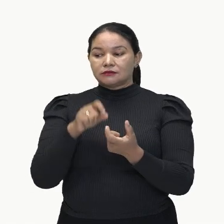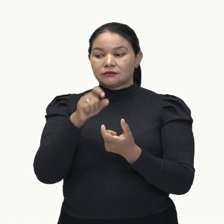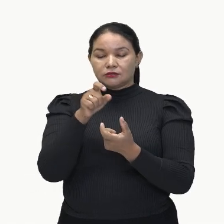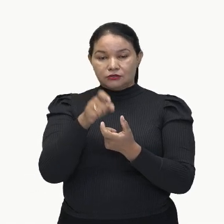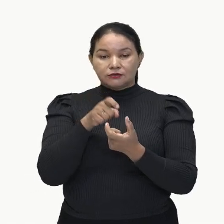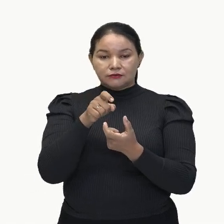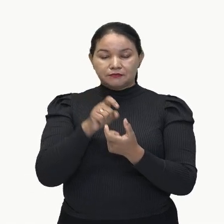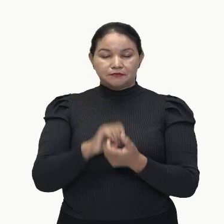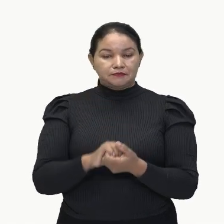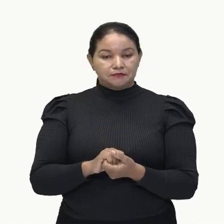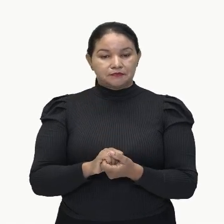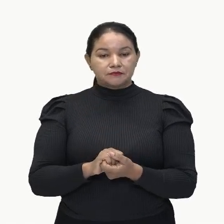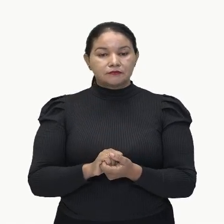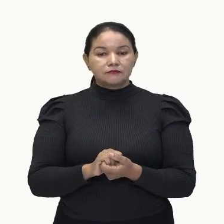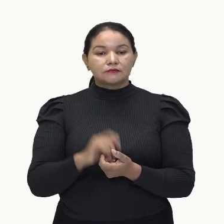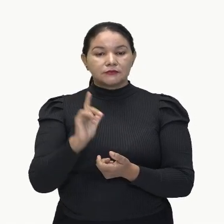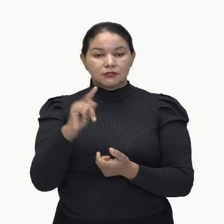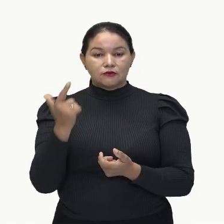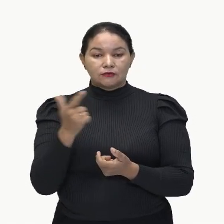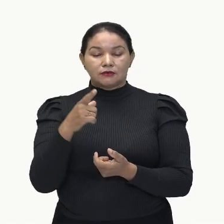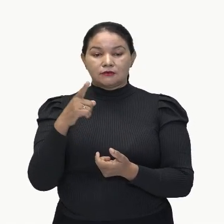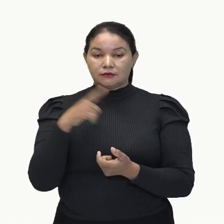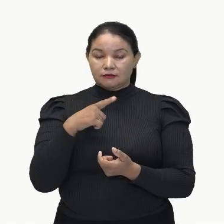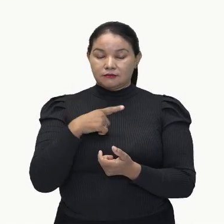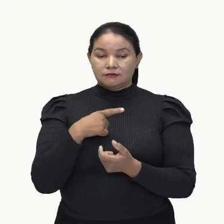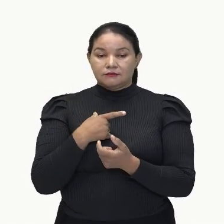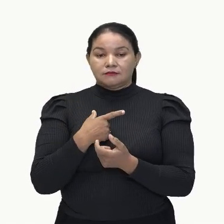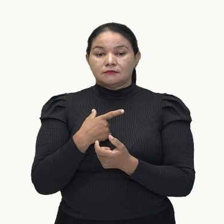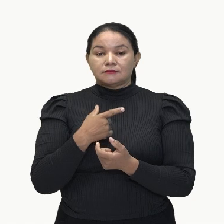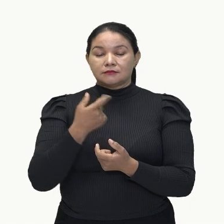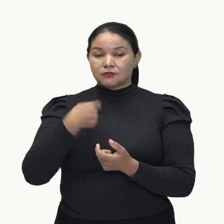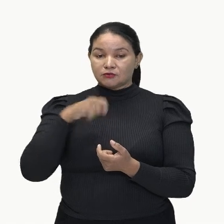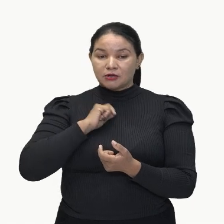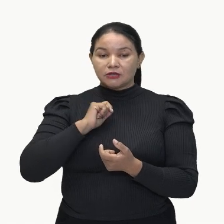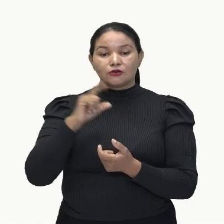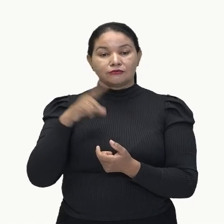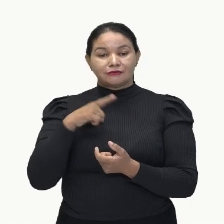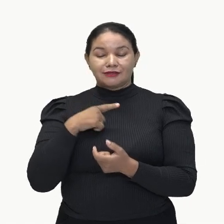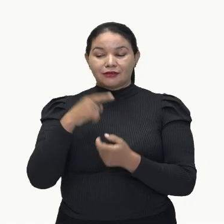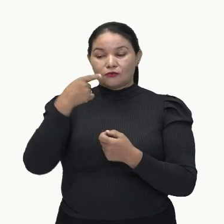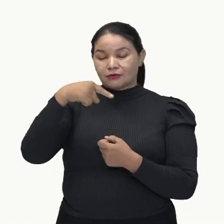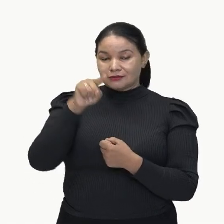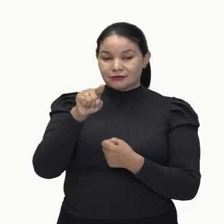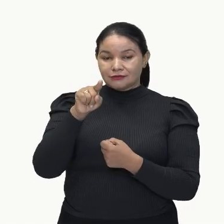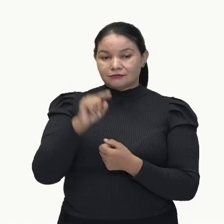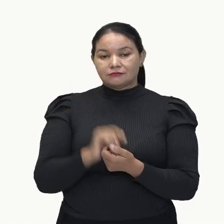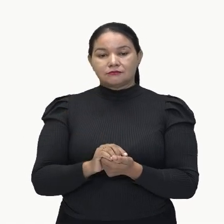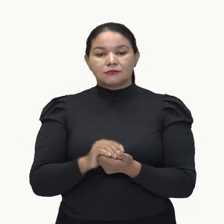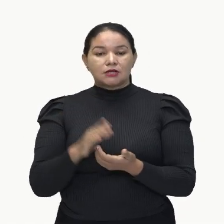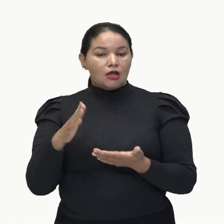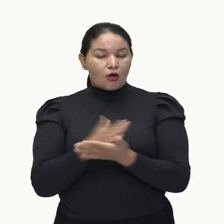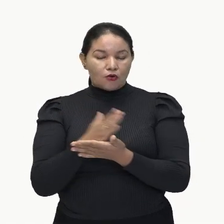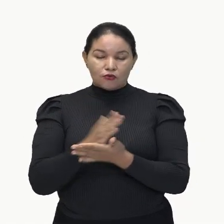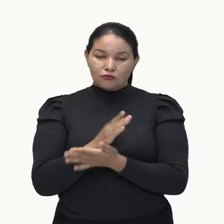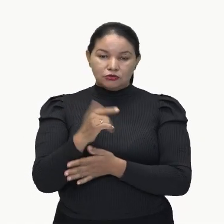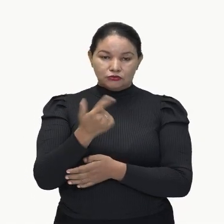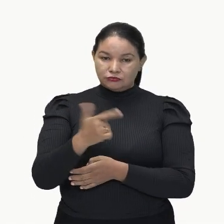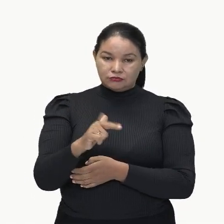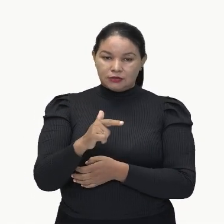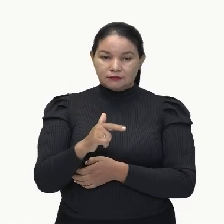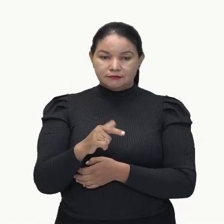agen acento se Tie é o acento agudo mientras que